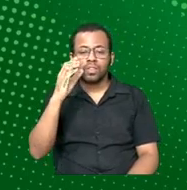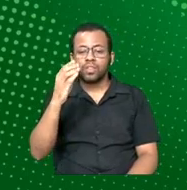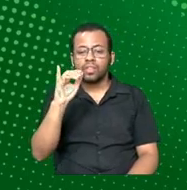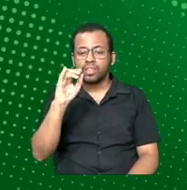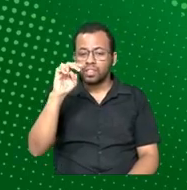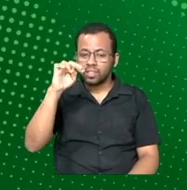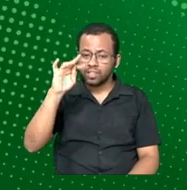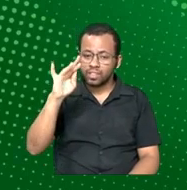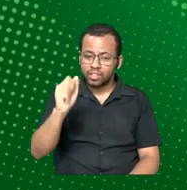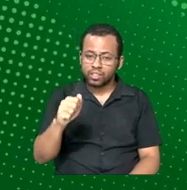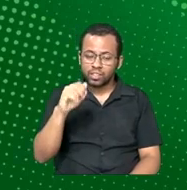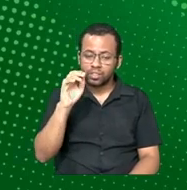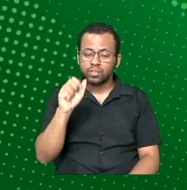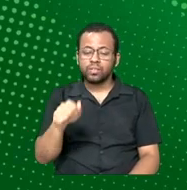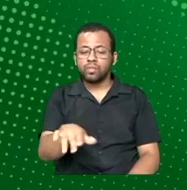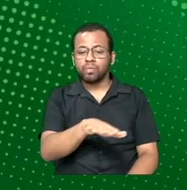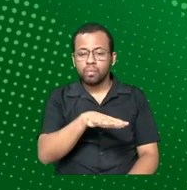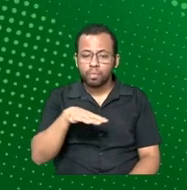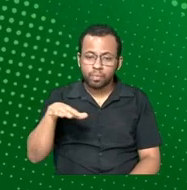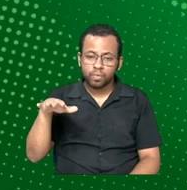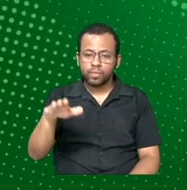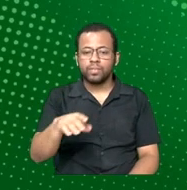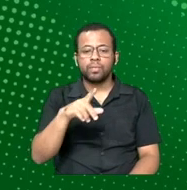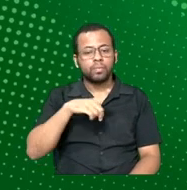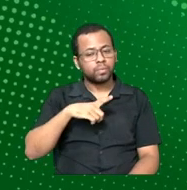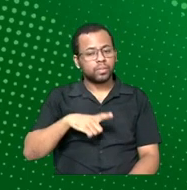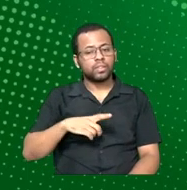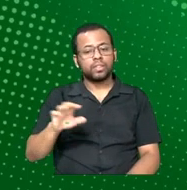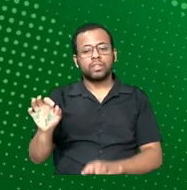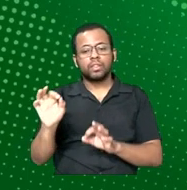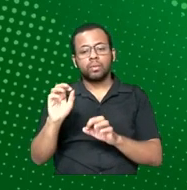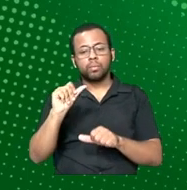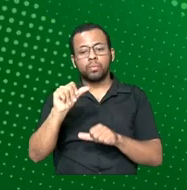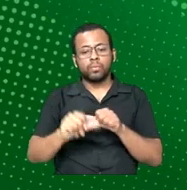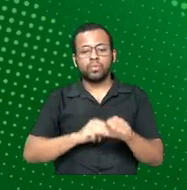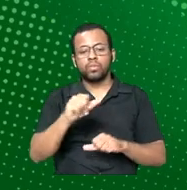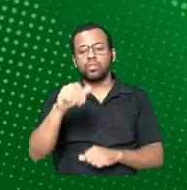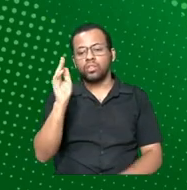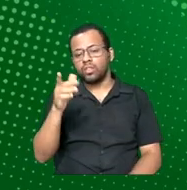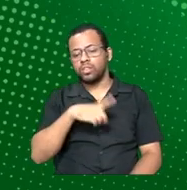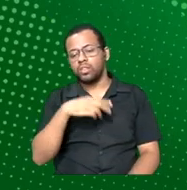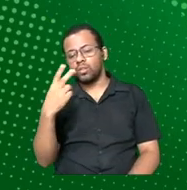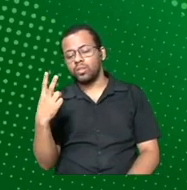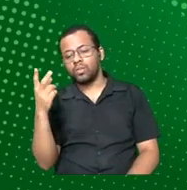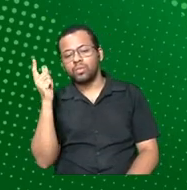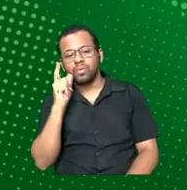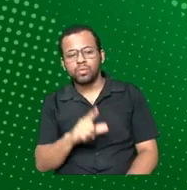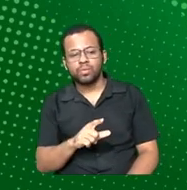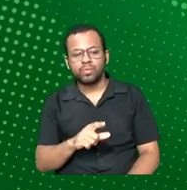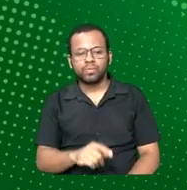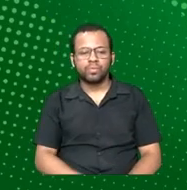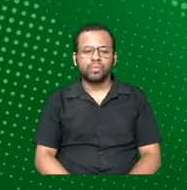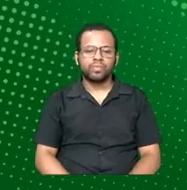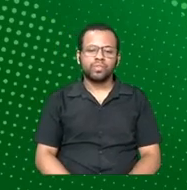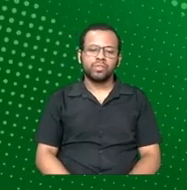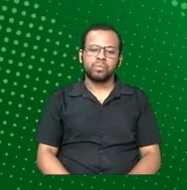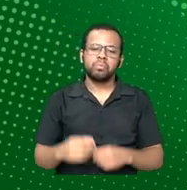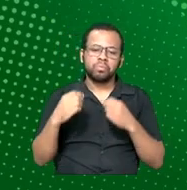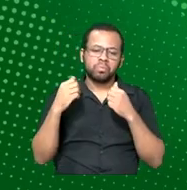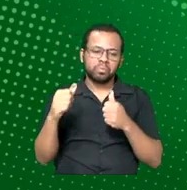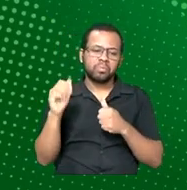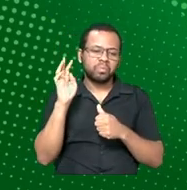Gleide Regional Bugio aí vai ter que atualizar já tem mais dois né então 422 ganhadores aí viu